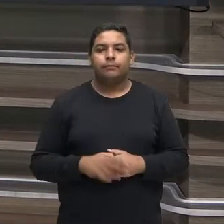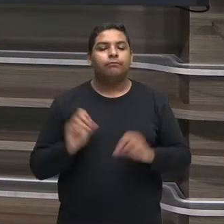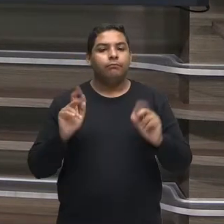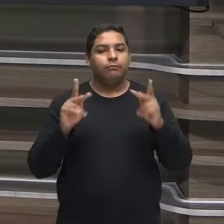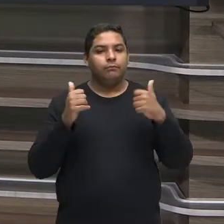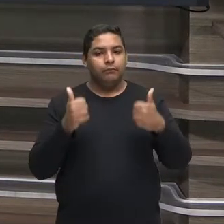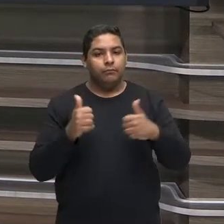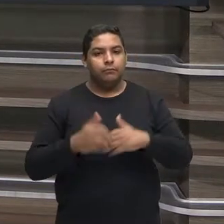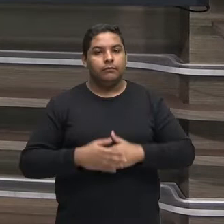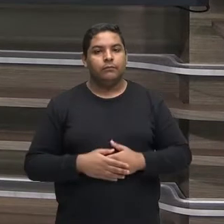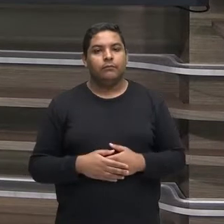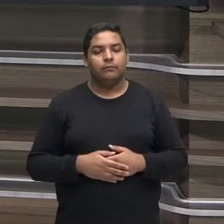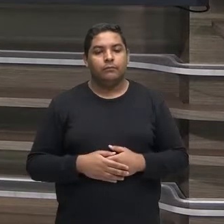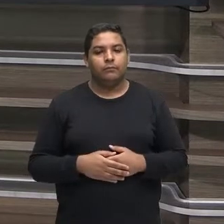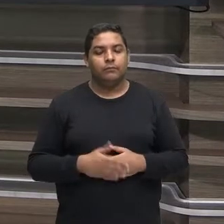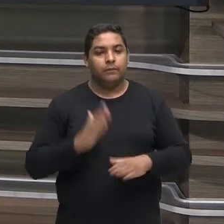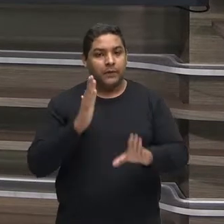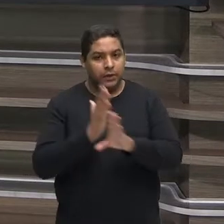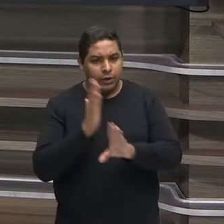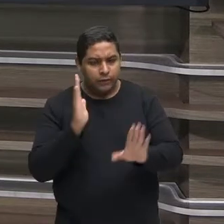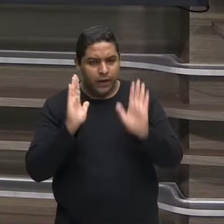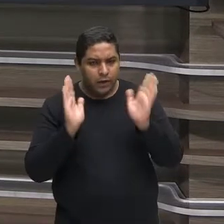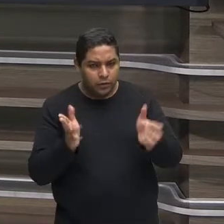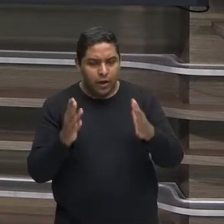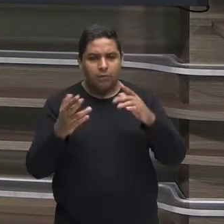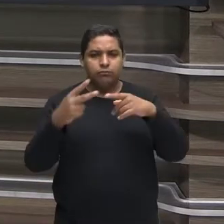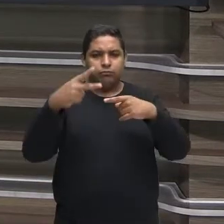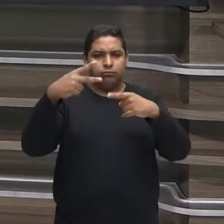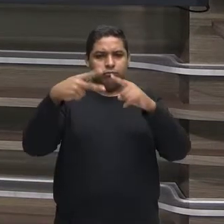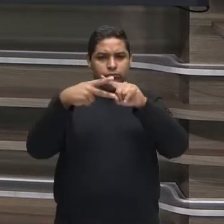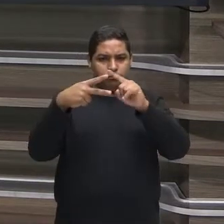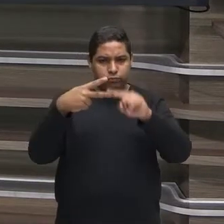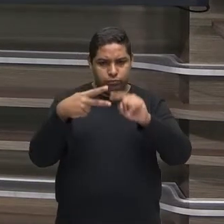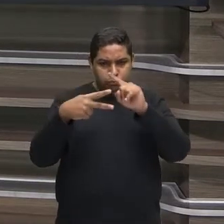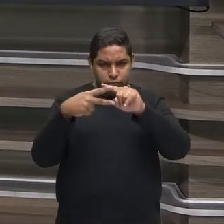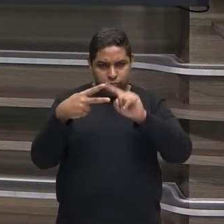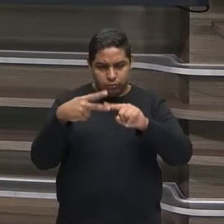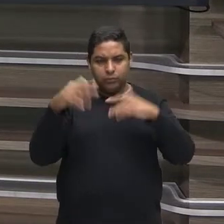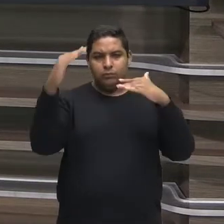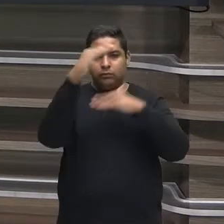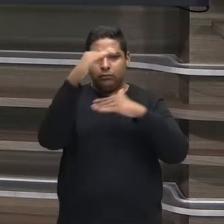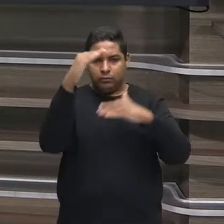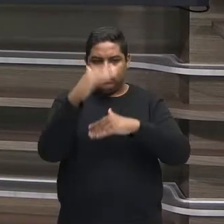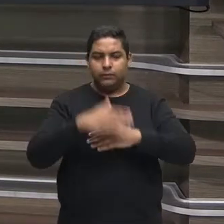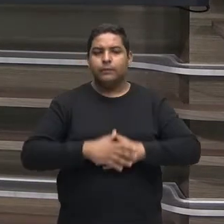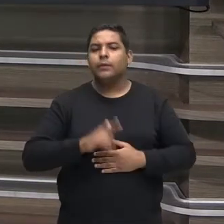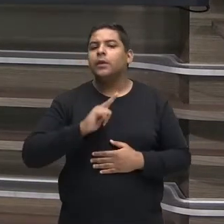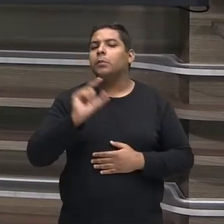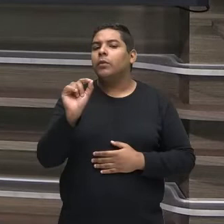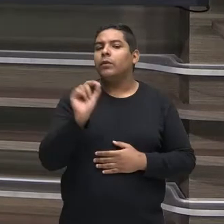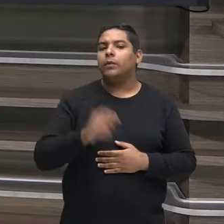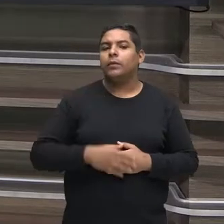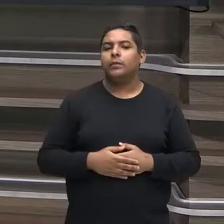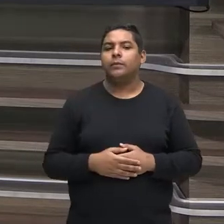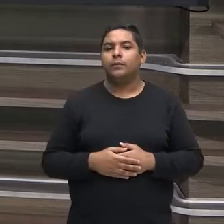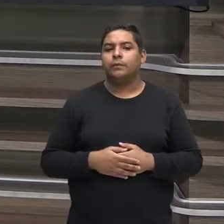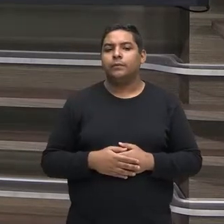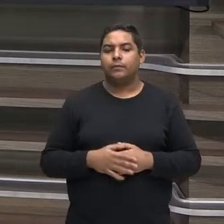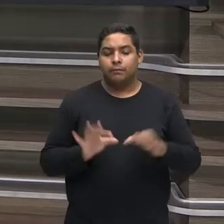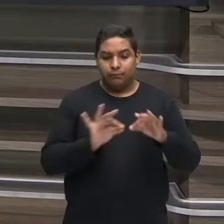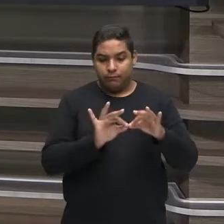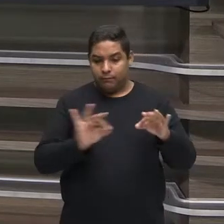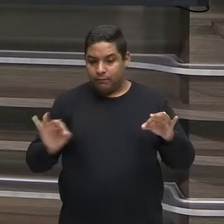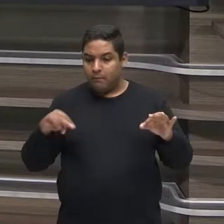certo? Identificado esse par de lados paralelos, o que é que nós temos? Ao maior